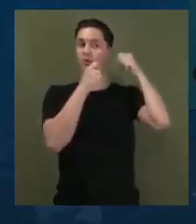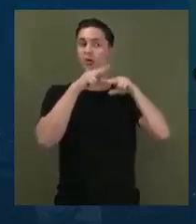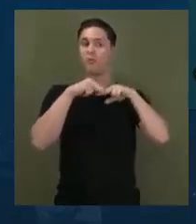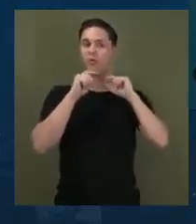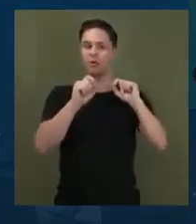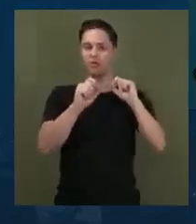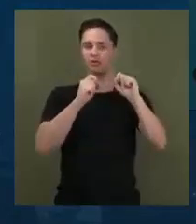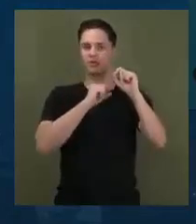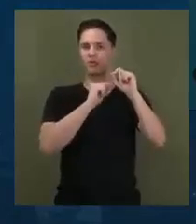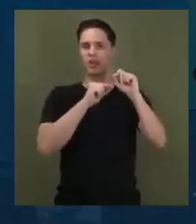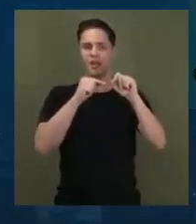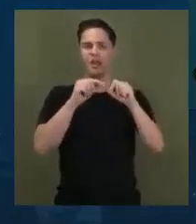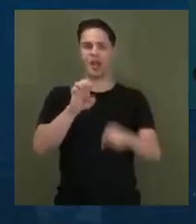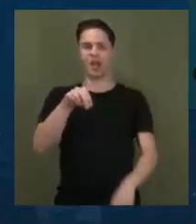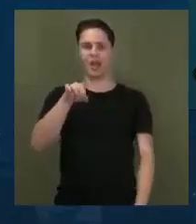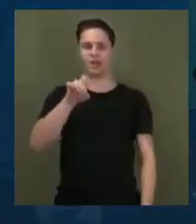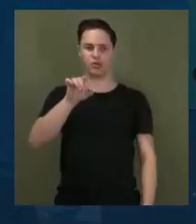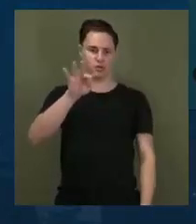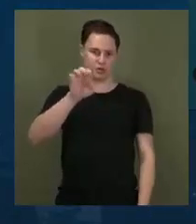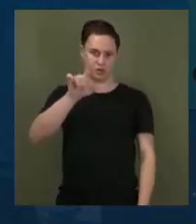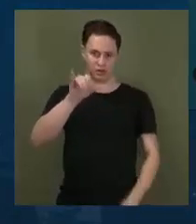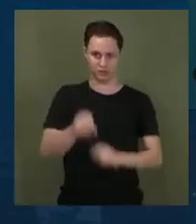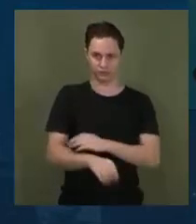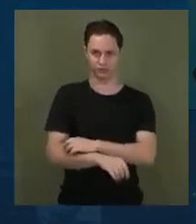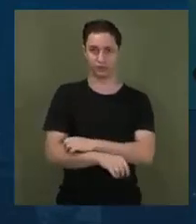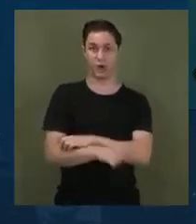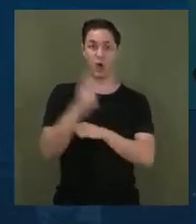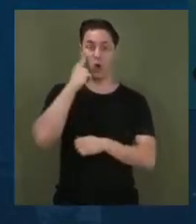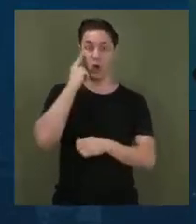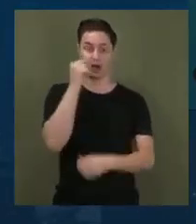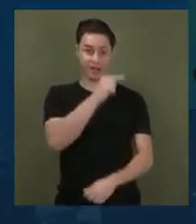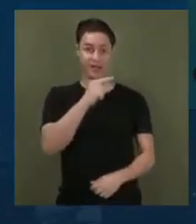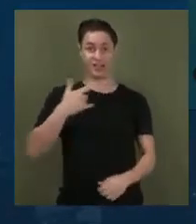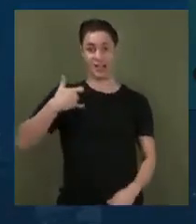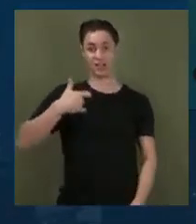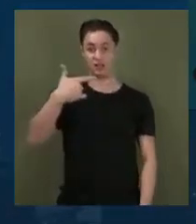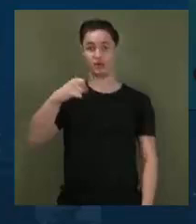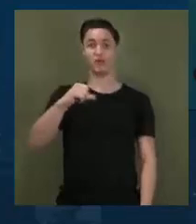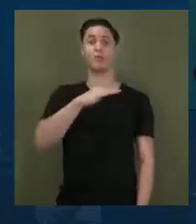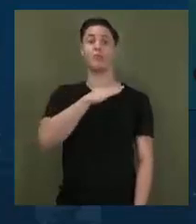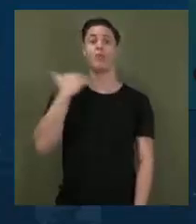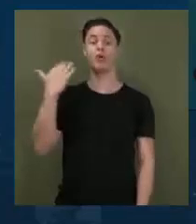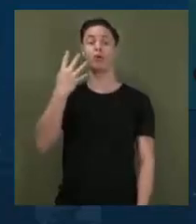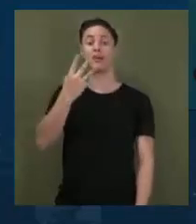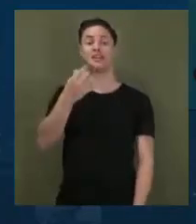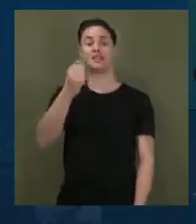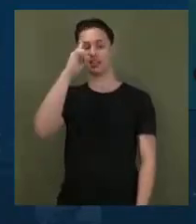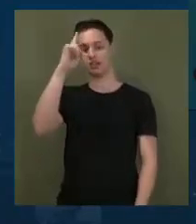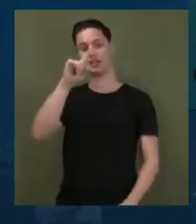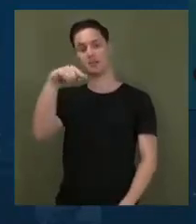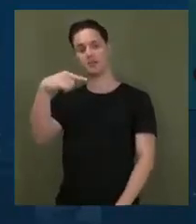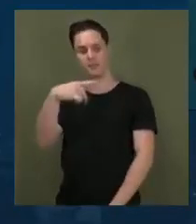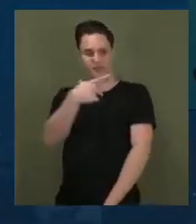fibras elásticas do endotélio. Aqui é um caso do menino de 29 anos, faleceu 46 dias após